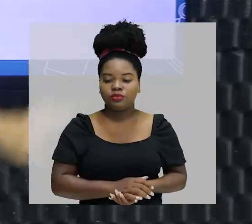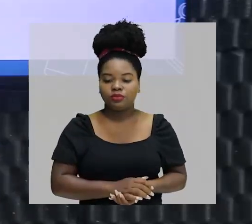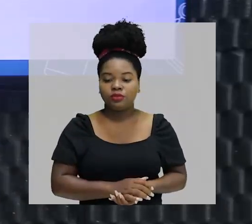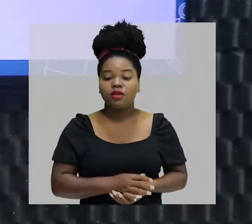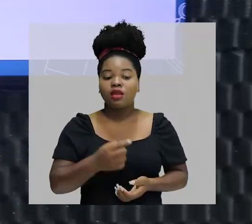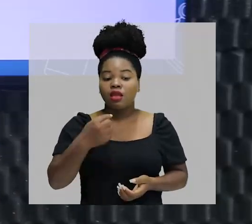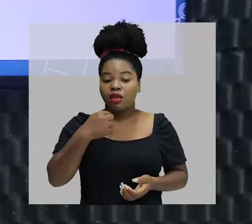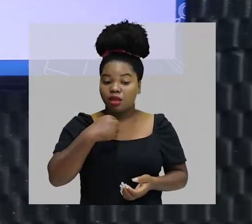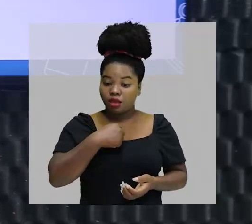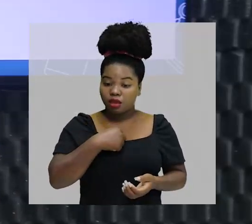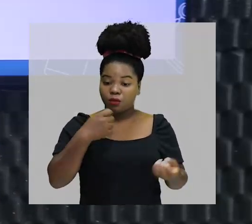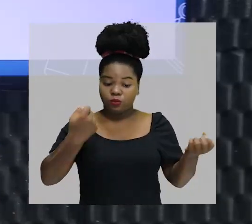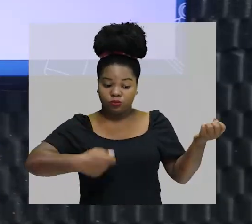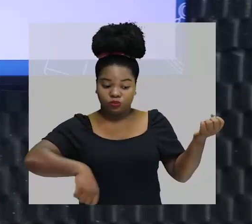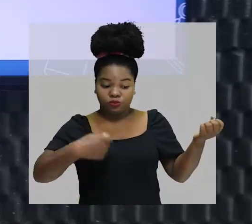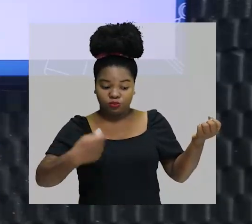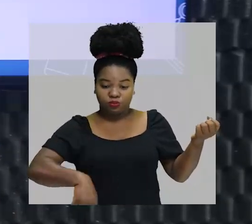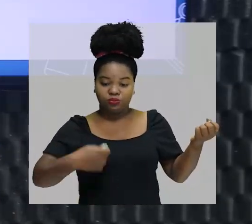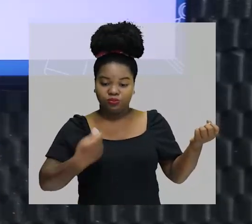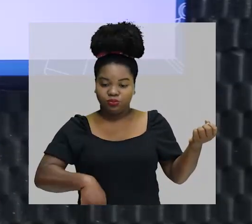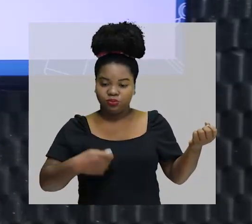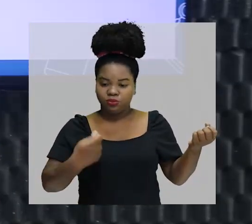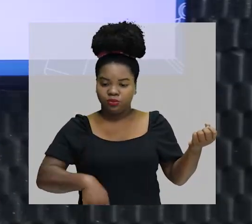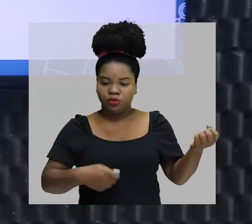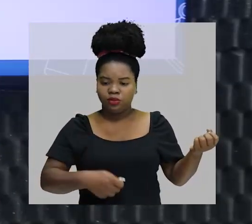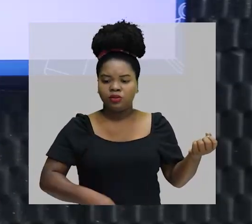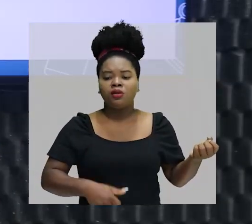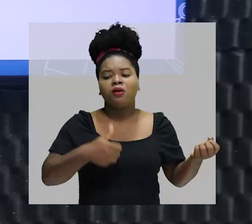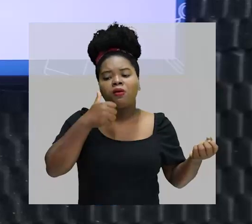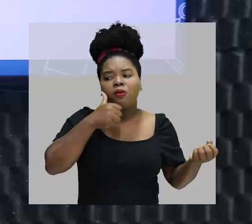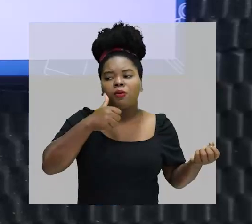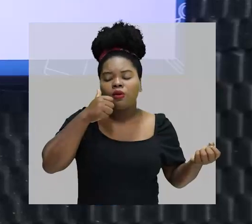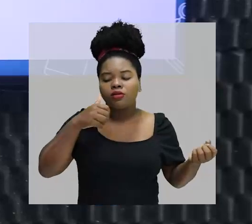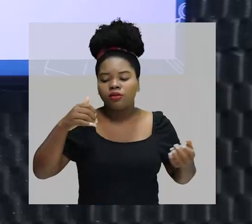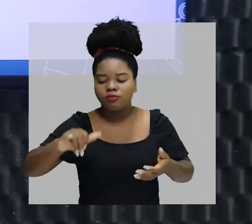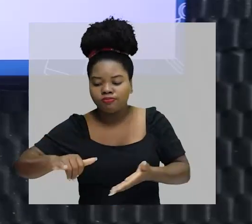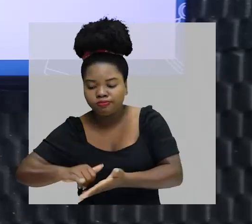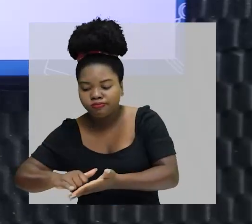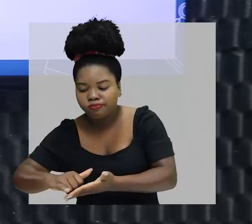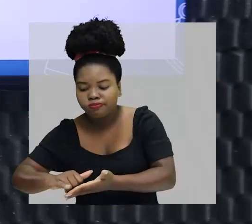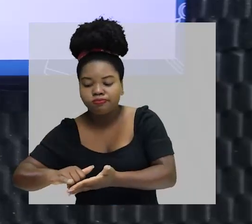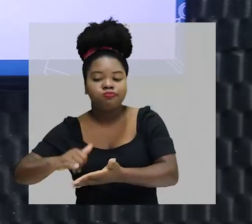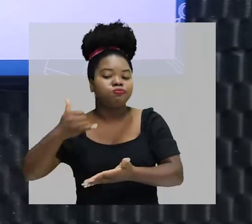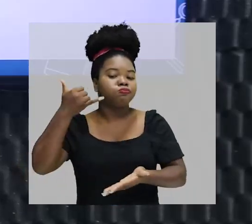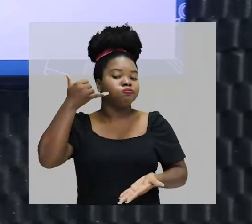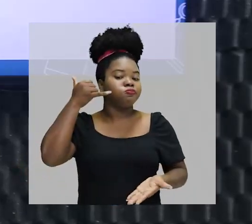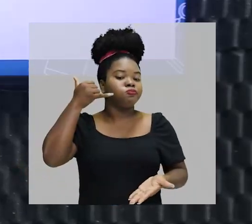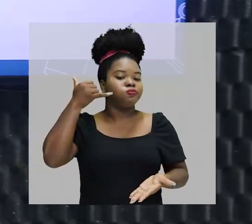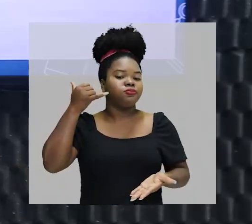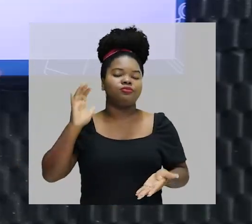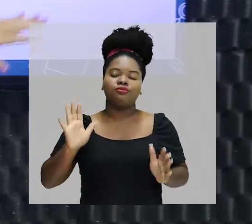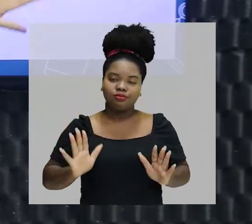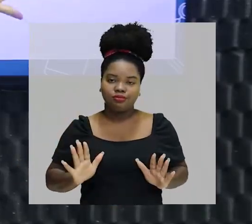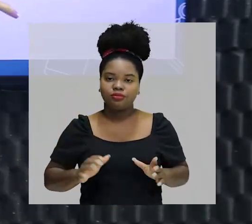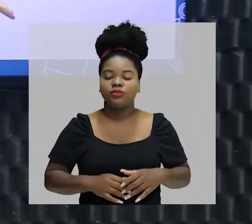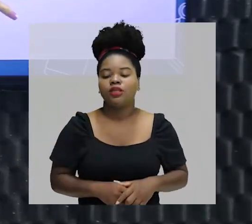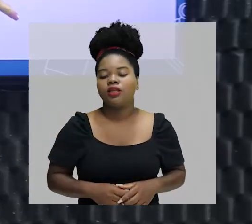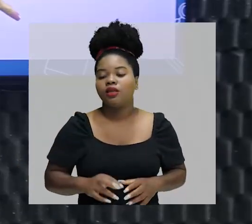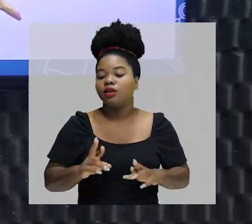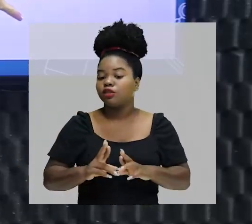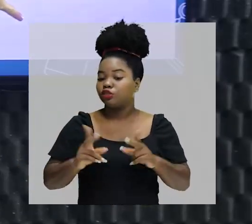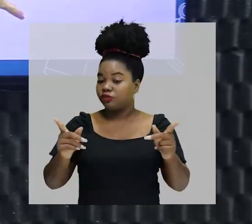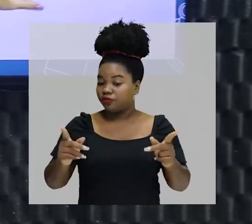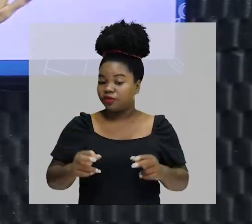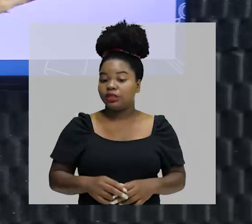estava tocando o meu violão quando ela telefonou, quando ela chamou. Aqui, olha a diferença